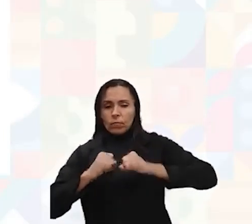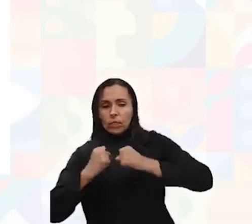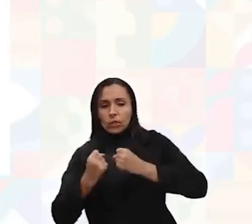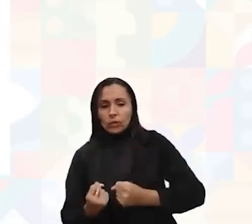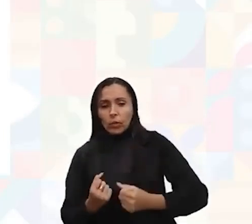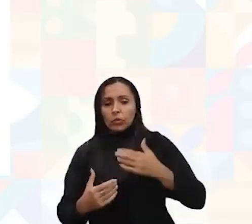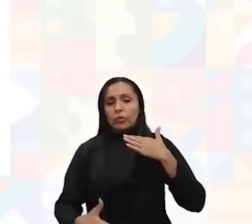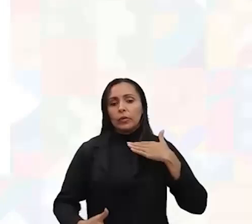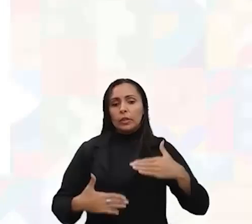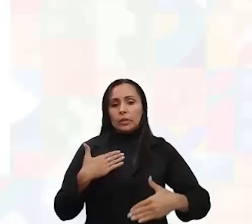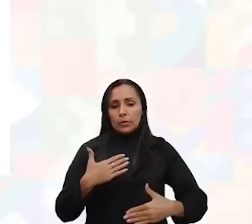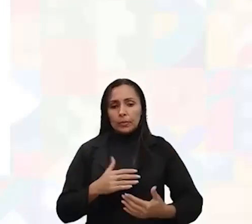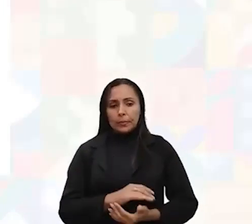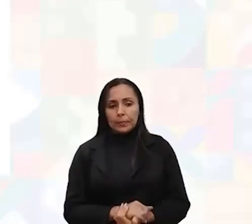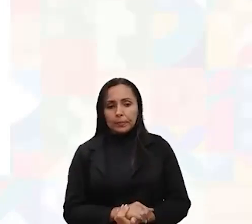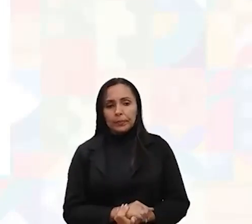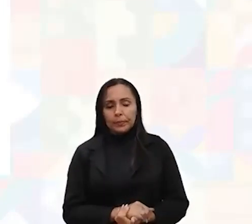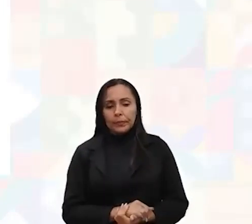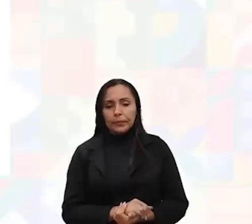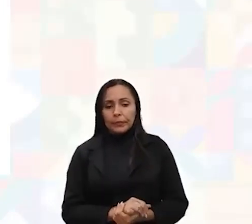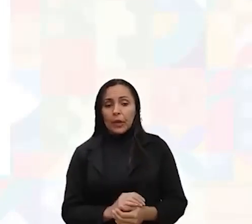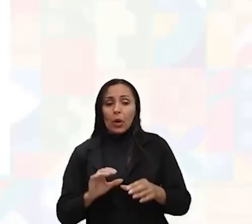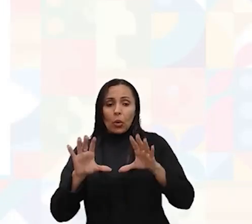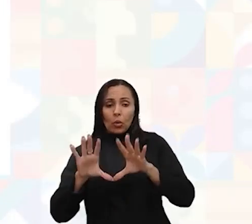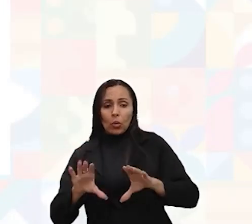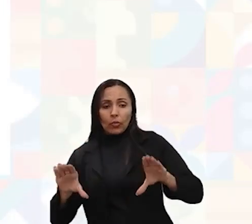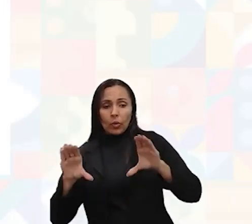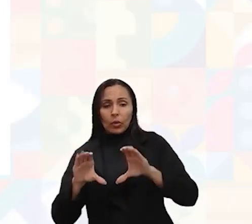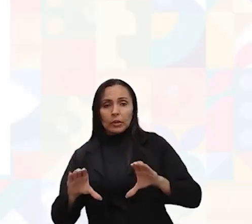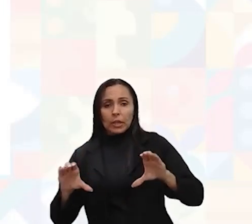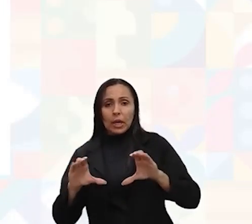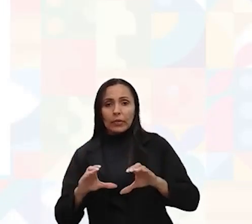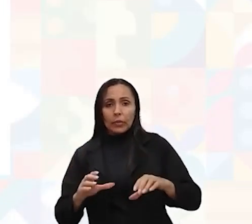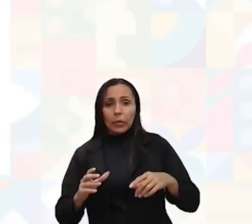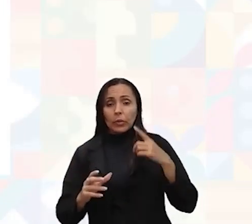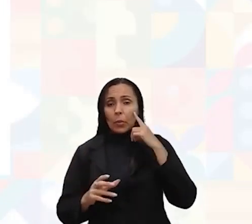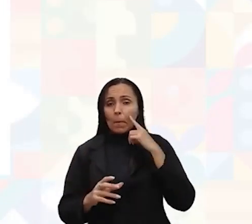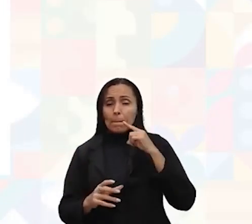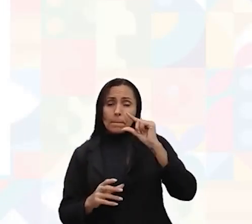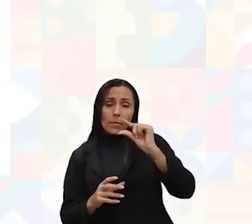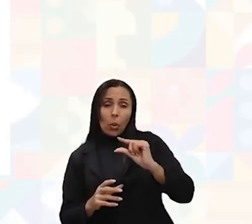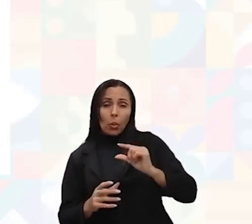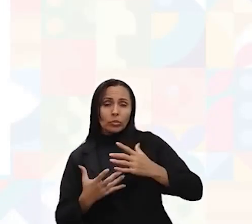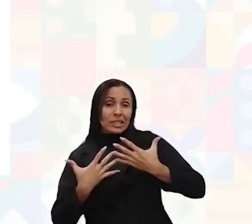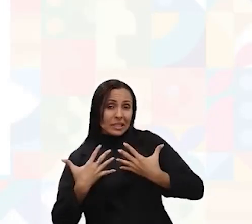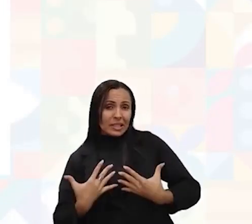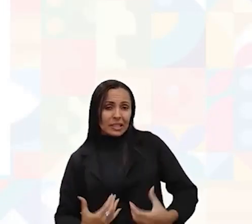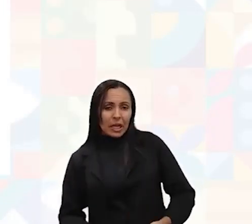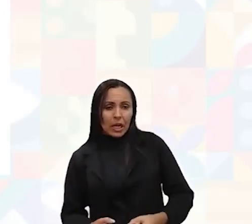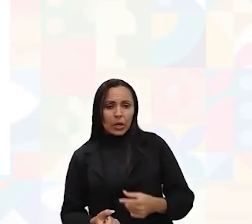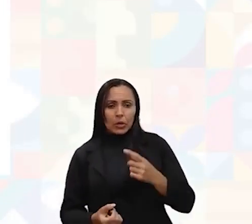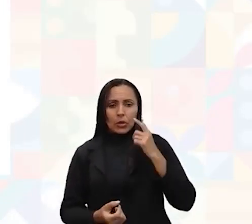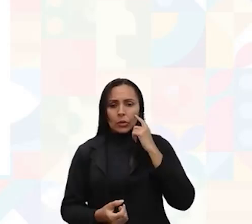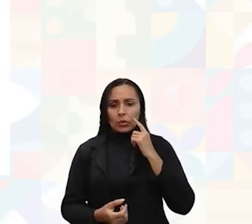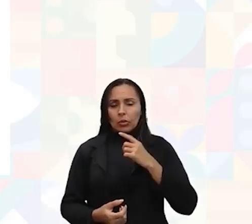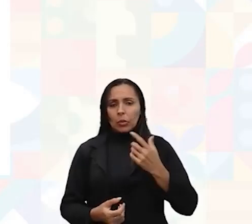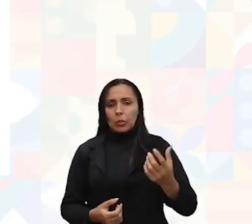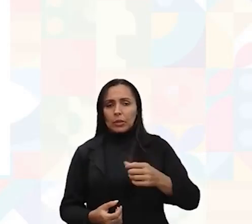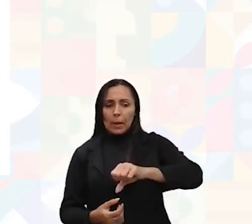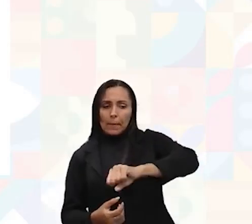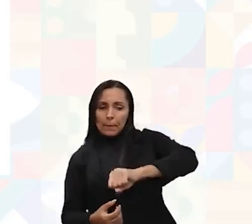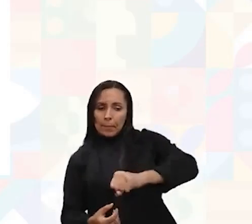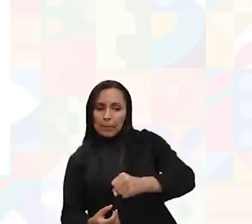forma eficiente, confortável e com o mínimo de fadiga possível. Maçanetas do tipo